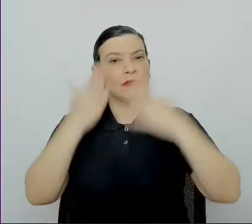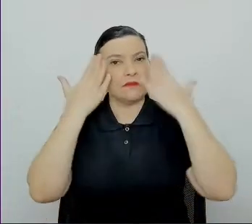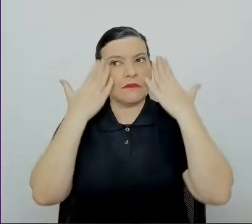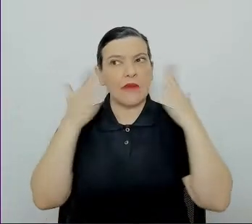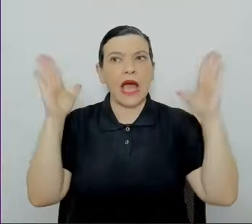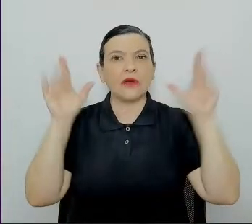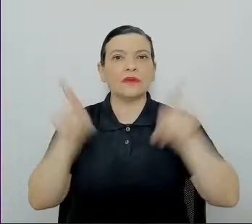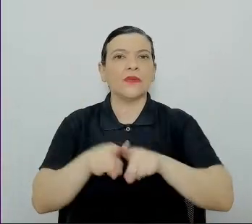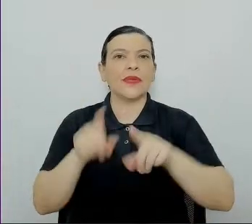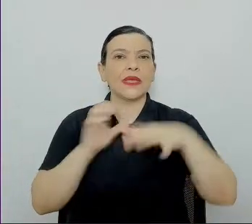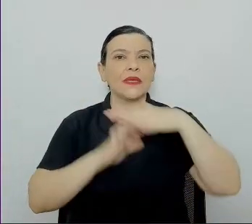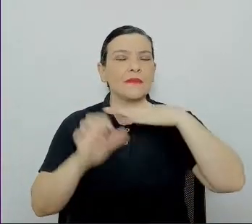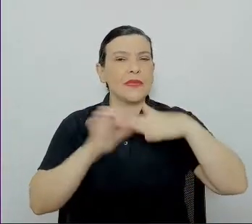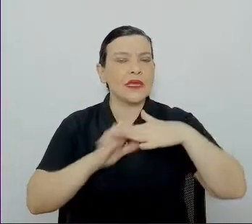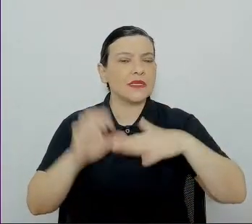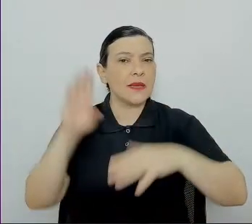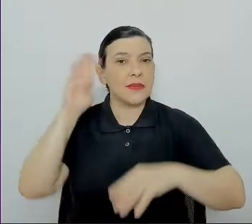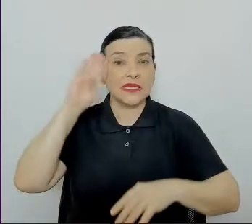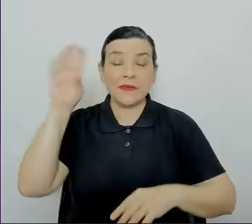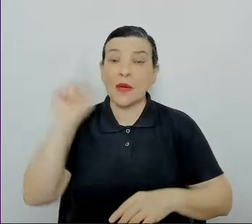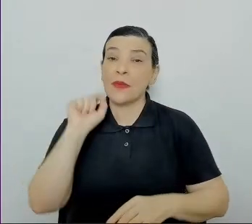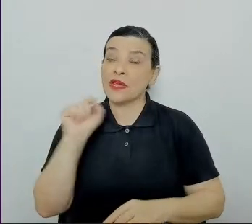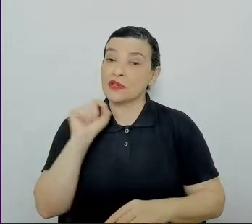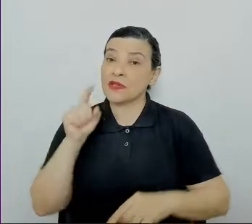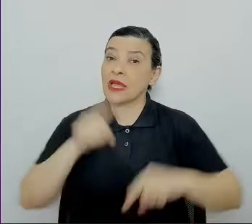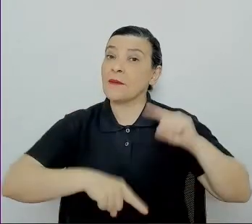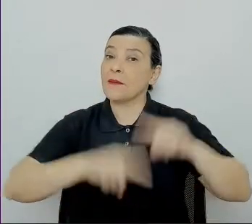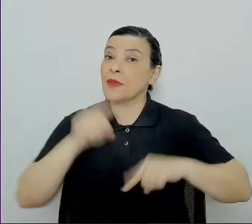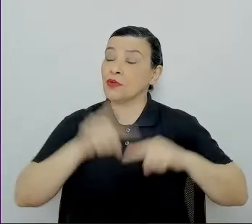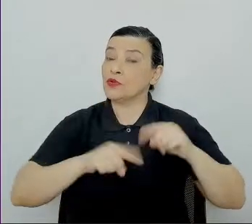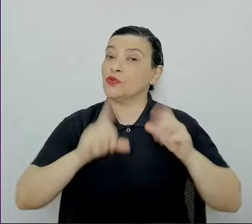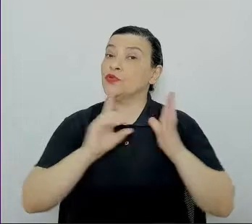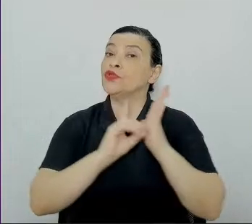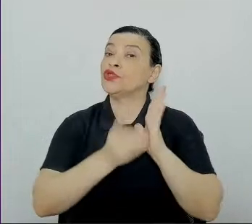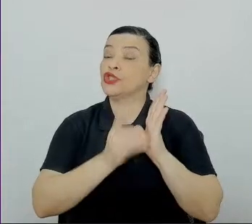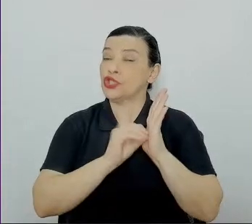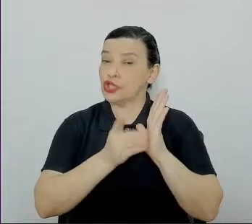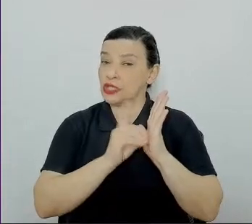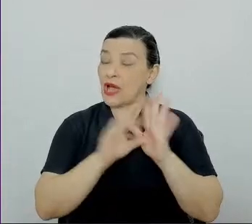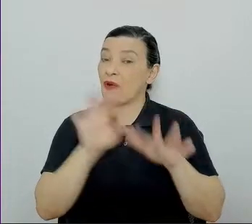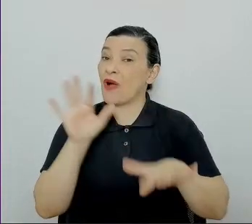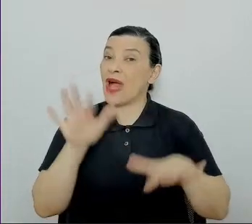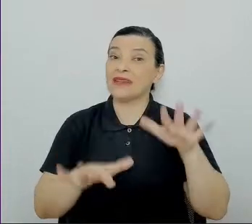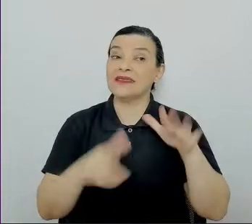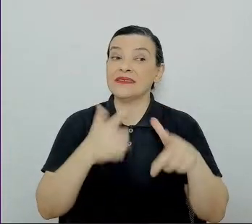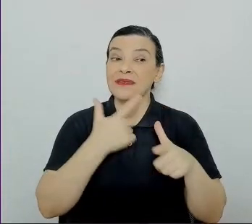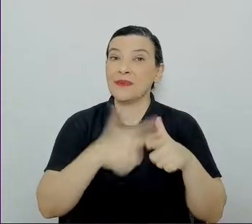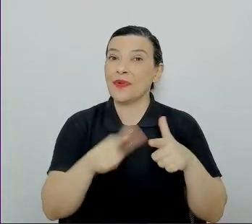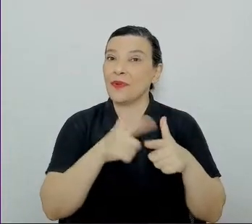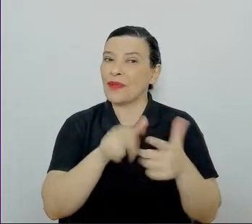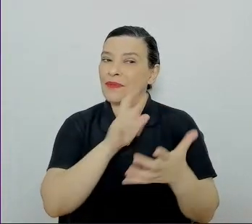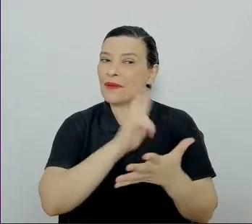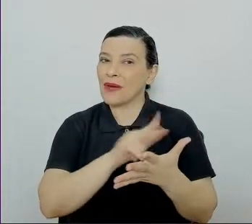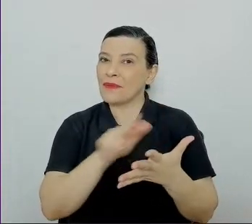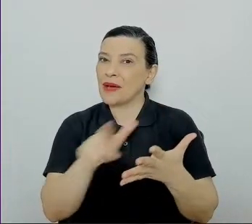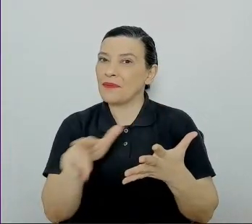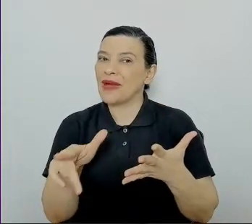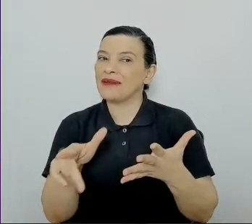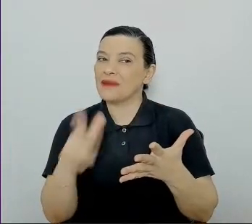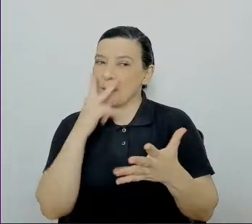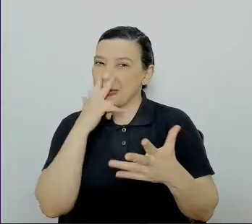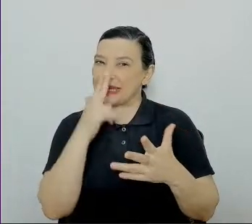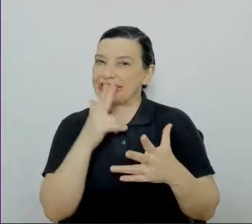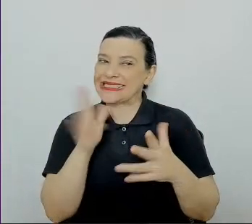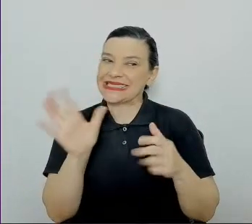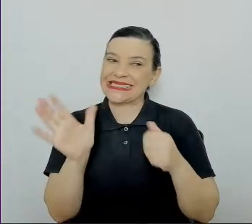quando você está falando de produto 100% digital. Então, elas podem esconder problemas, podem esconder algumas coisas que você poderia estar